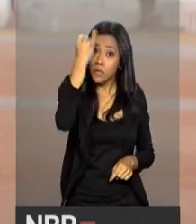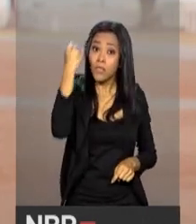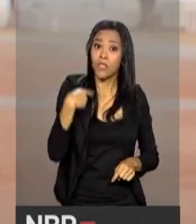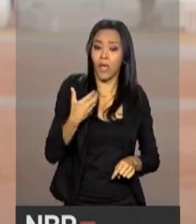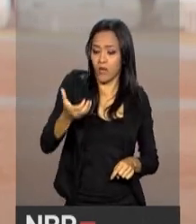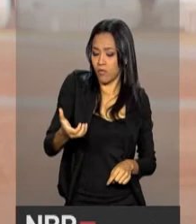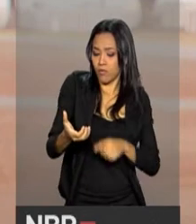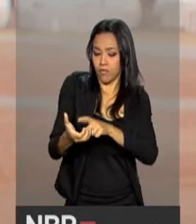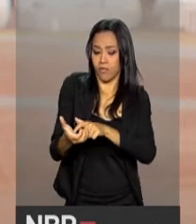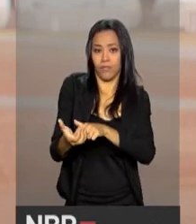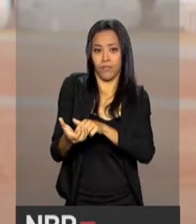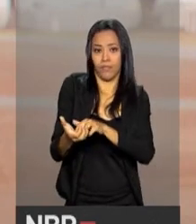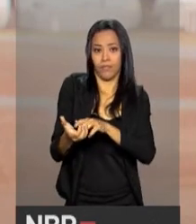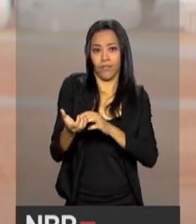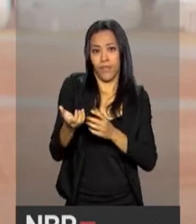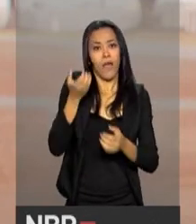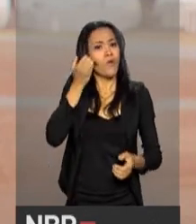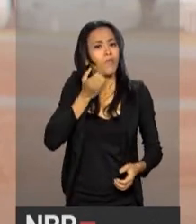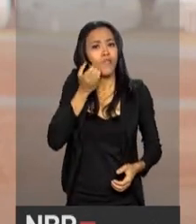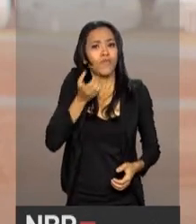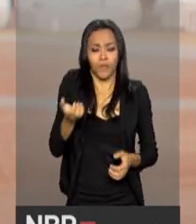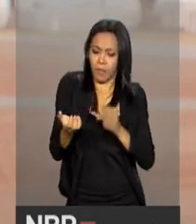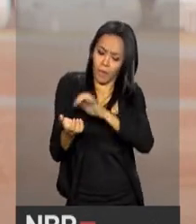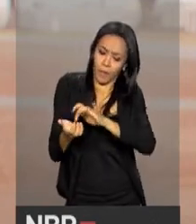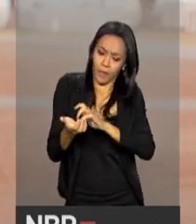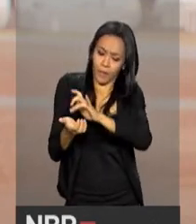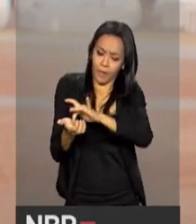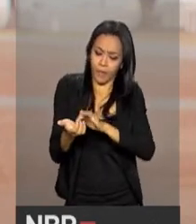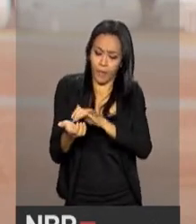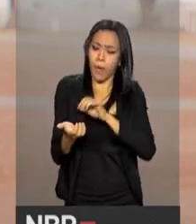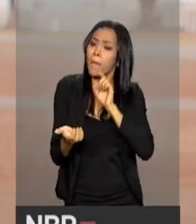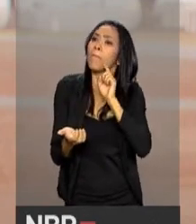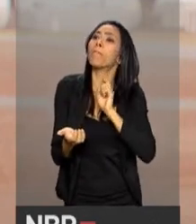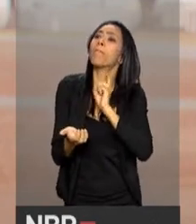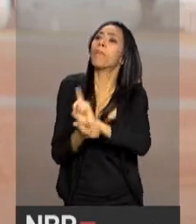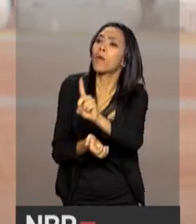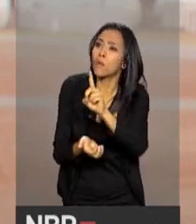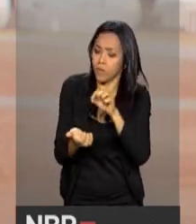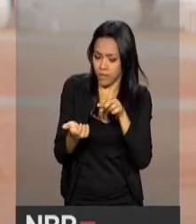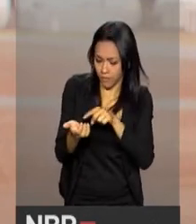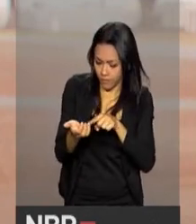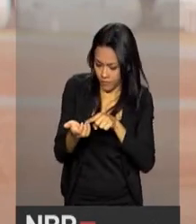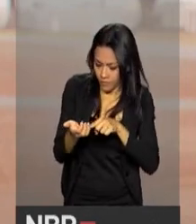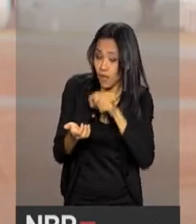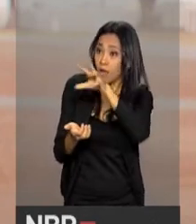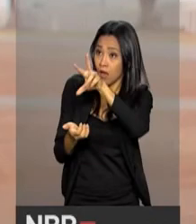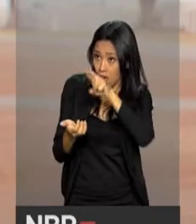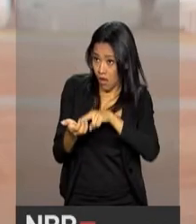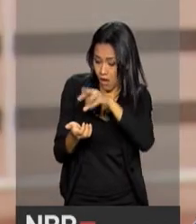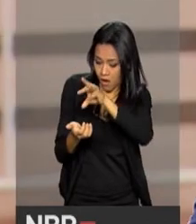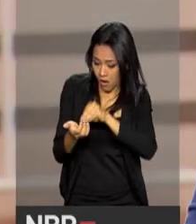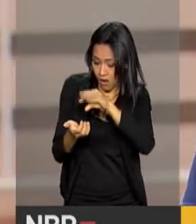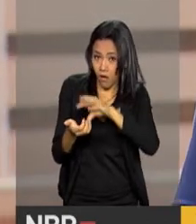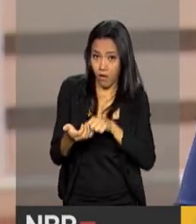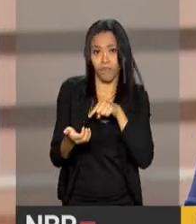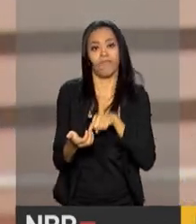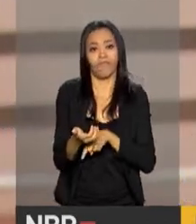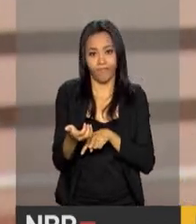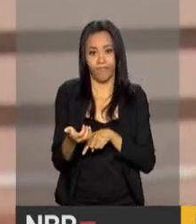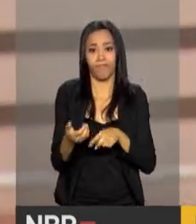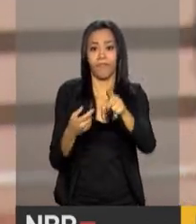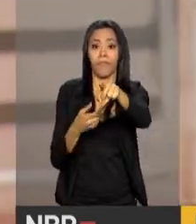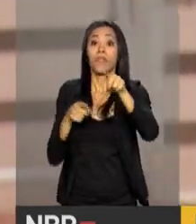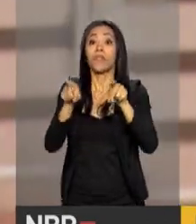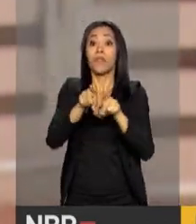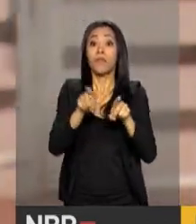móvel de coleta que é um tipo de smartphone que vai estar todas as perguntas que ele vai realizar durante a coleta de informações o trabalho de levantamento